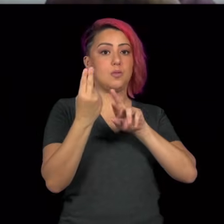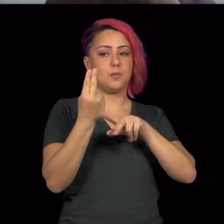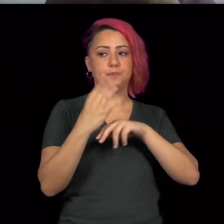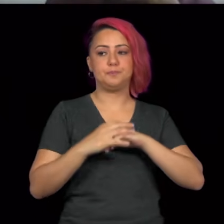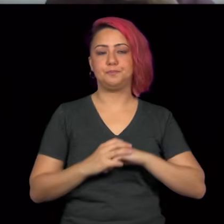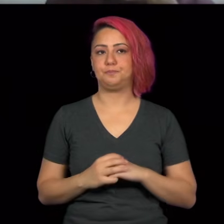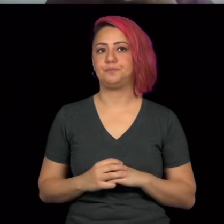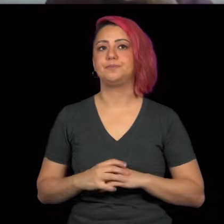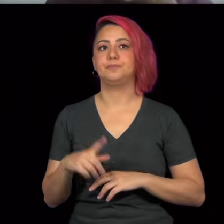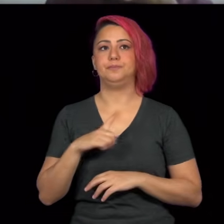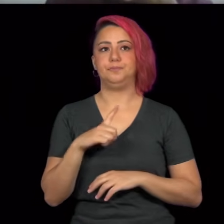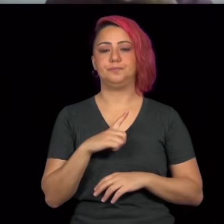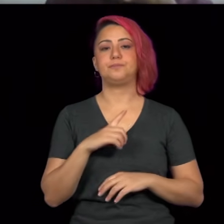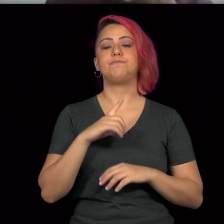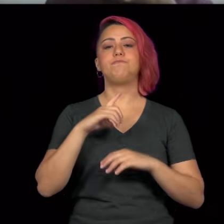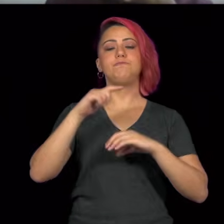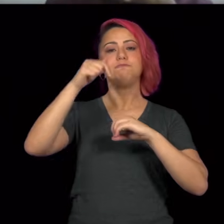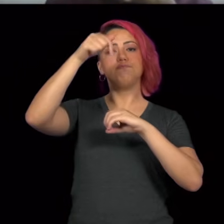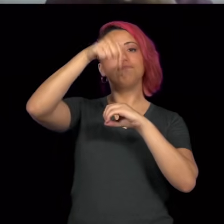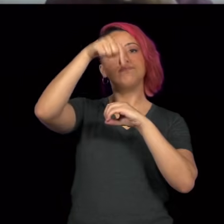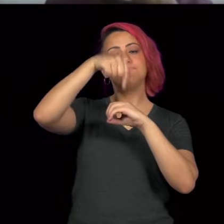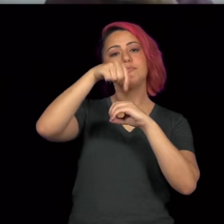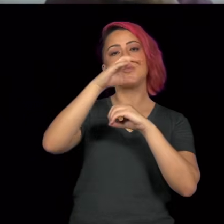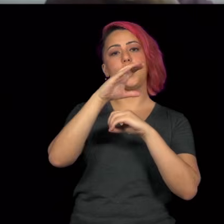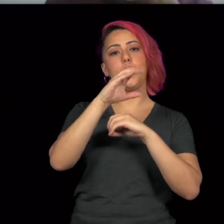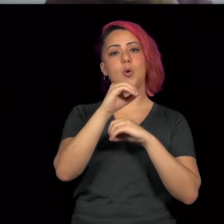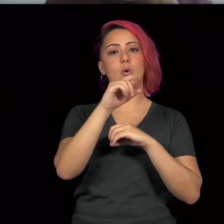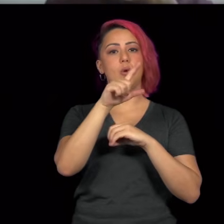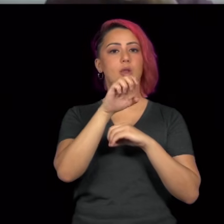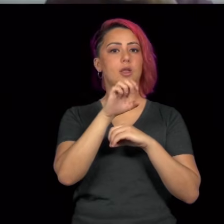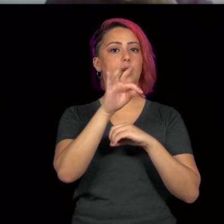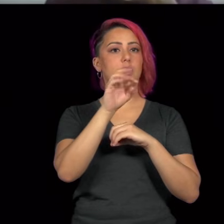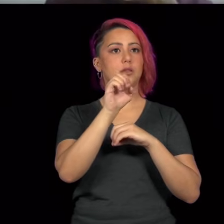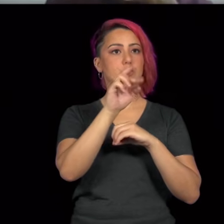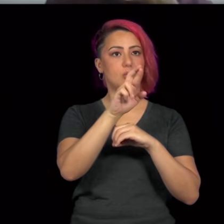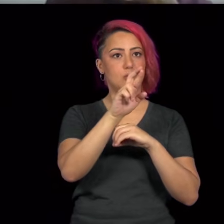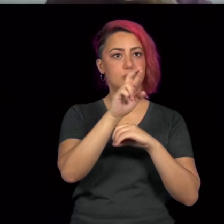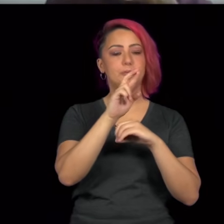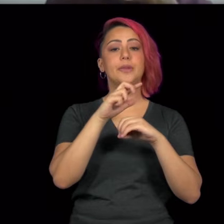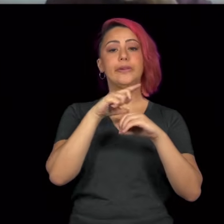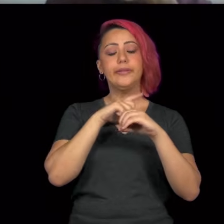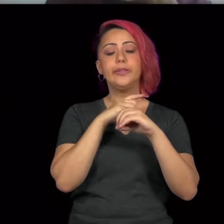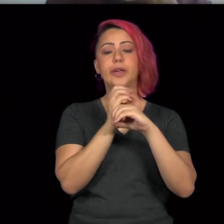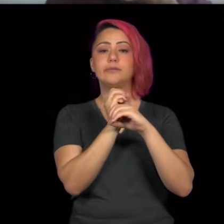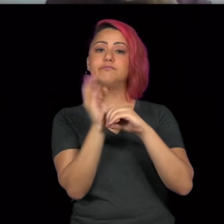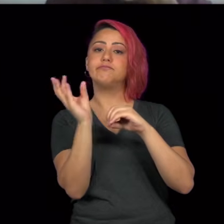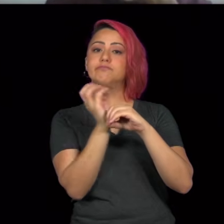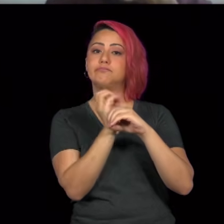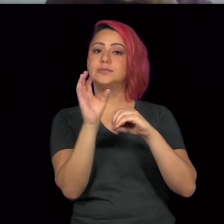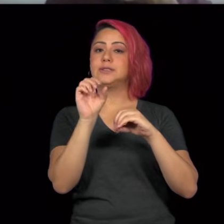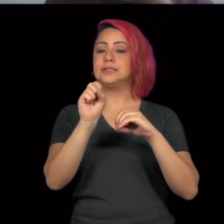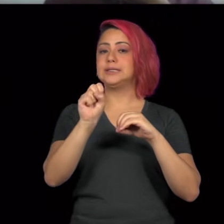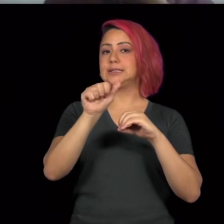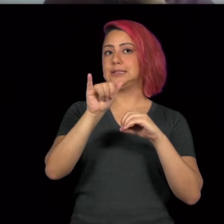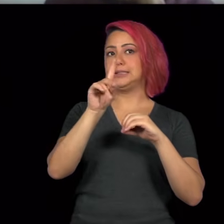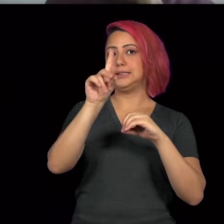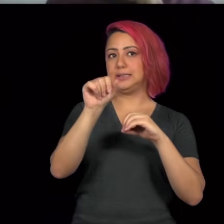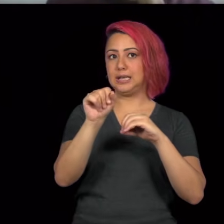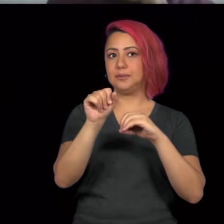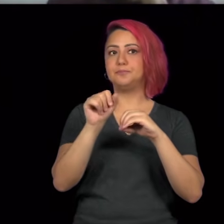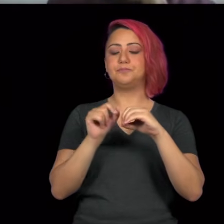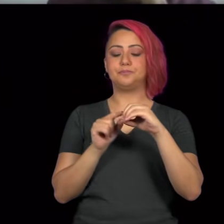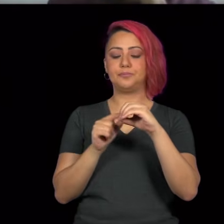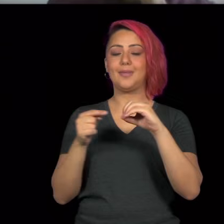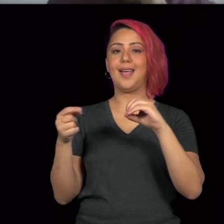ter o coletor, vamos ter a saída aqui e as entradas. Bom, nesse ponto, o que vai acontecer? Se